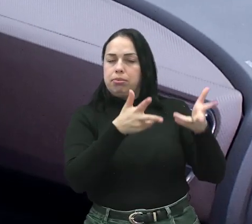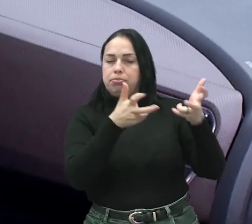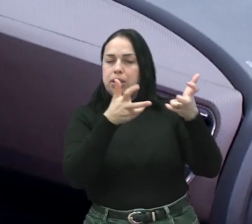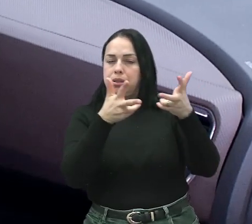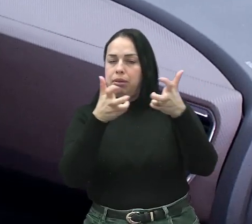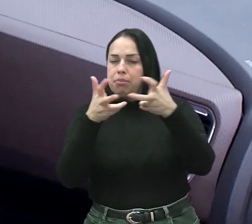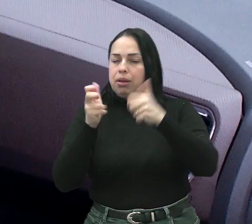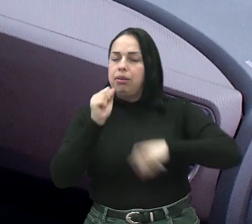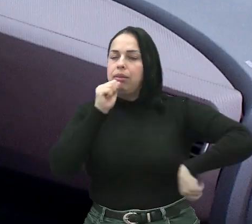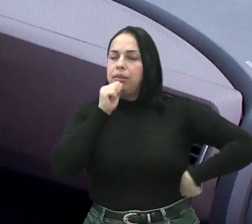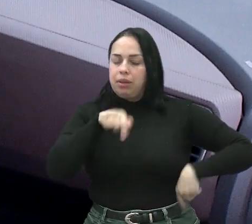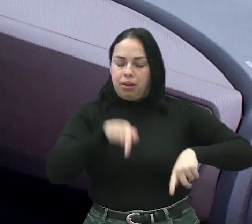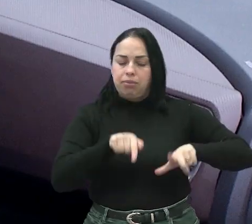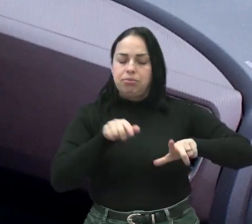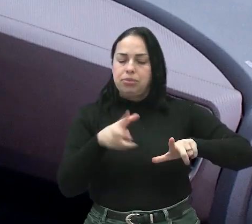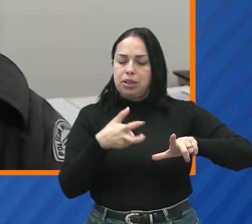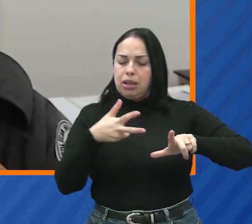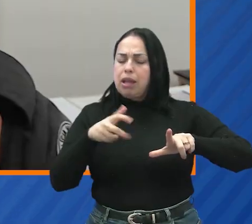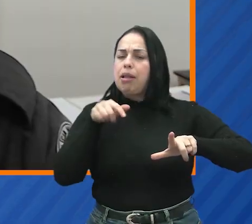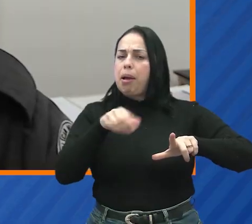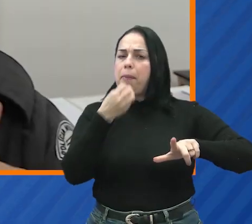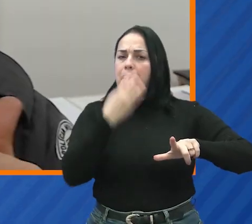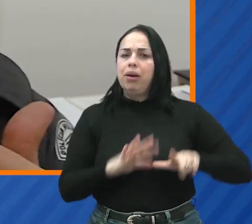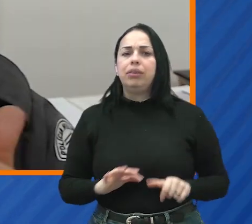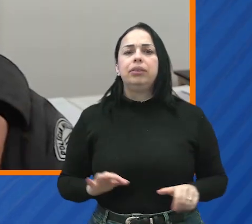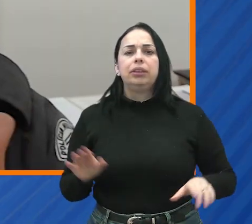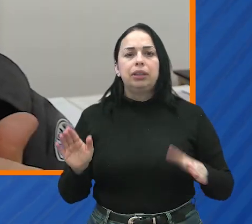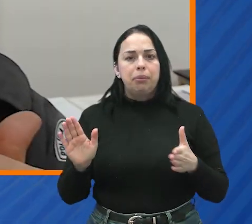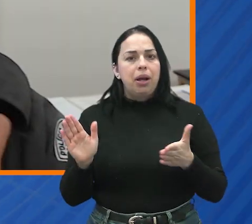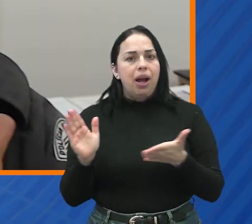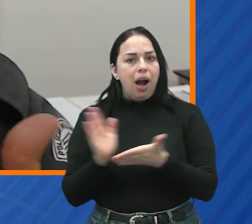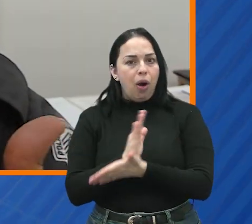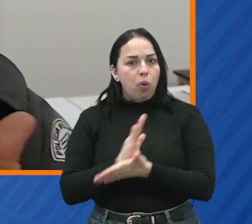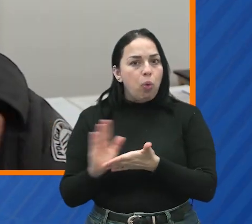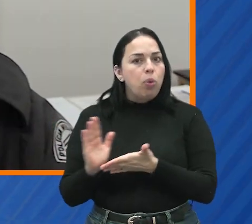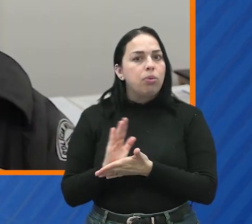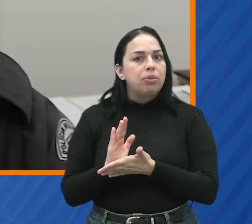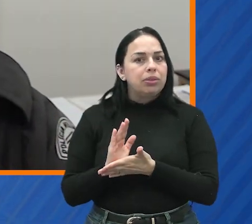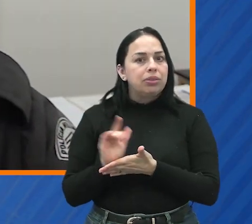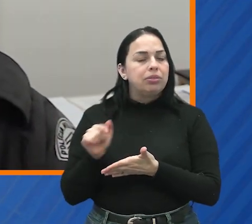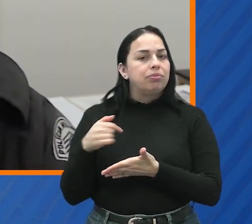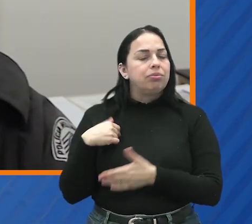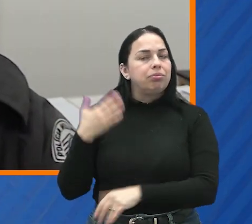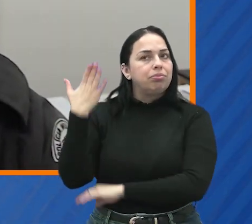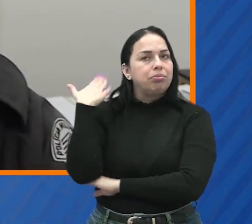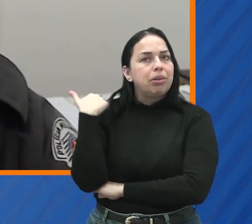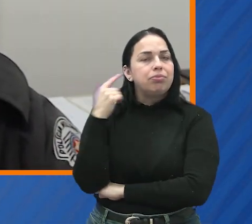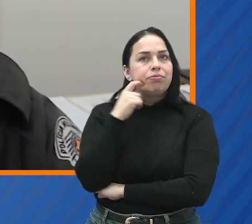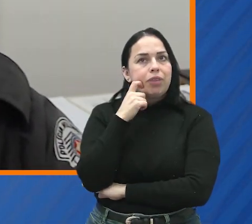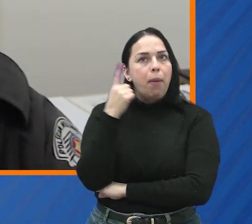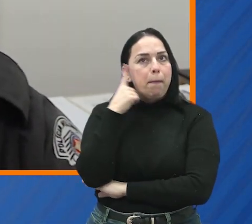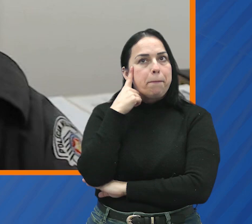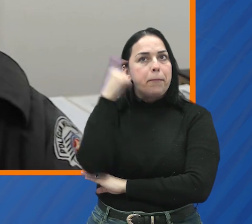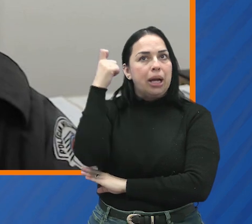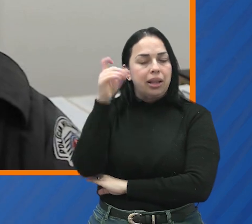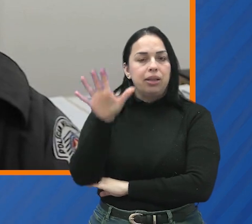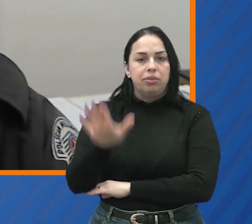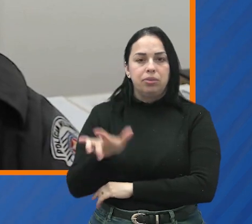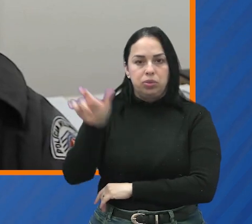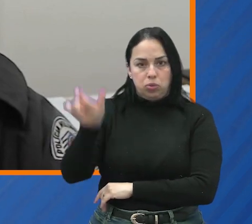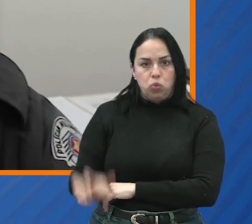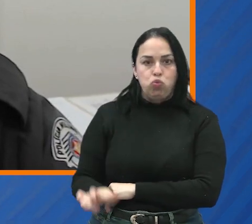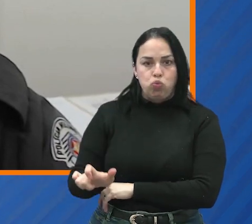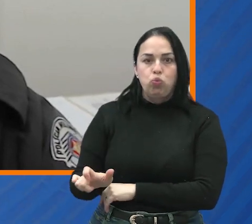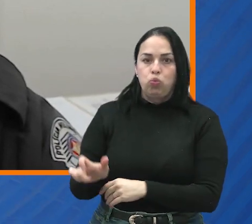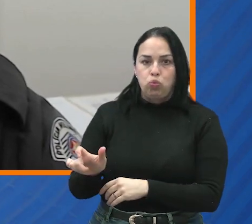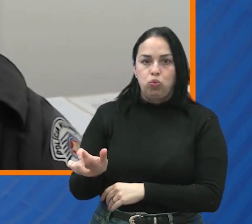novas funcionalidades para o sistema. Acho que em alguns casos, está começando a extrapolar até a ideia inicial. Nós tivemos um caso em